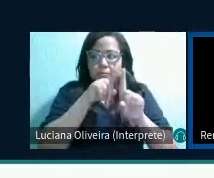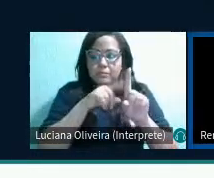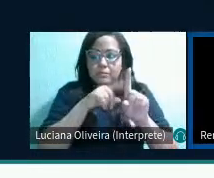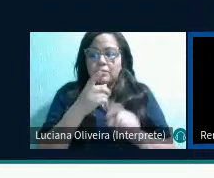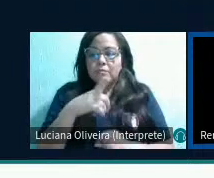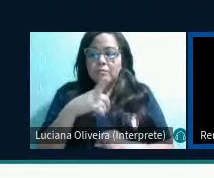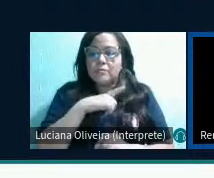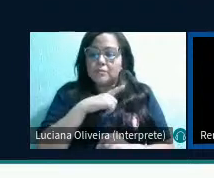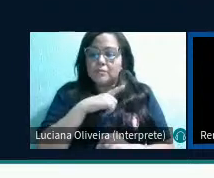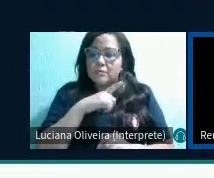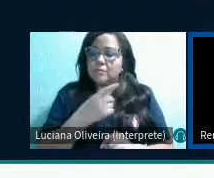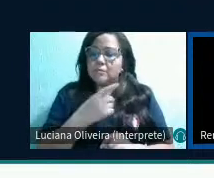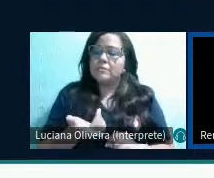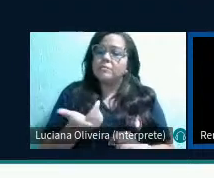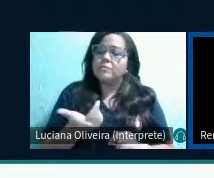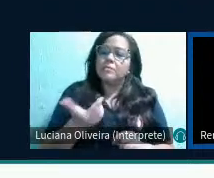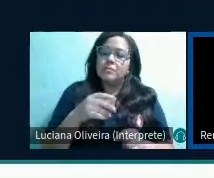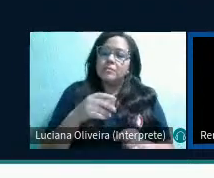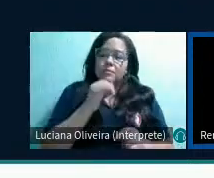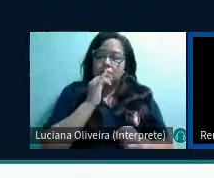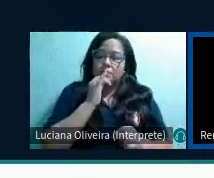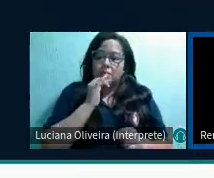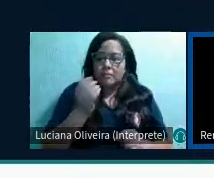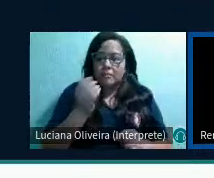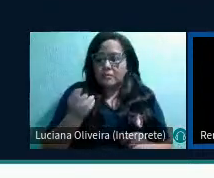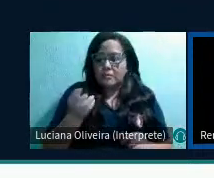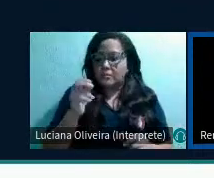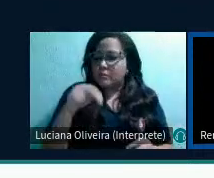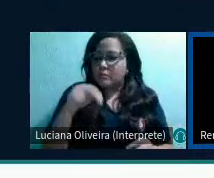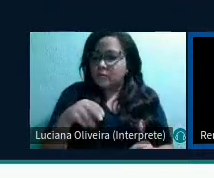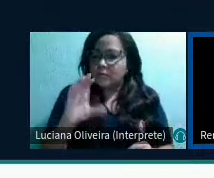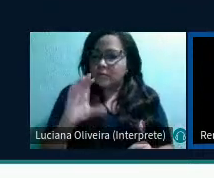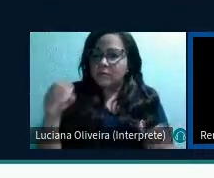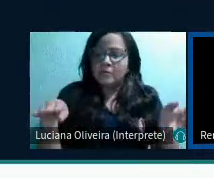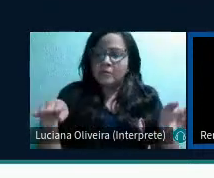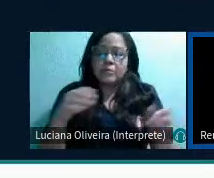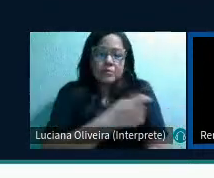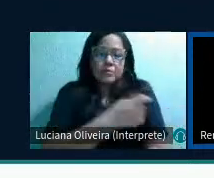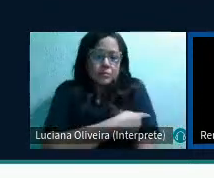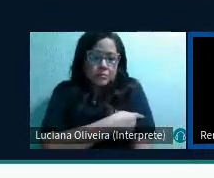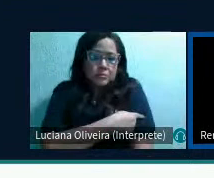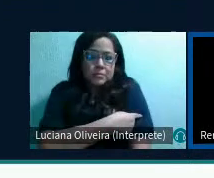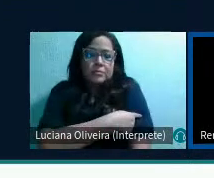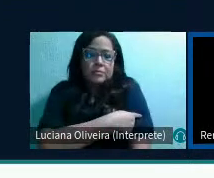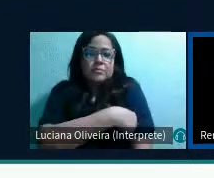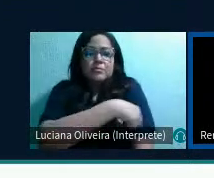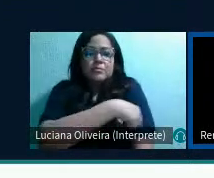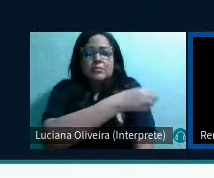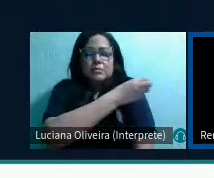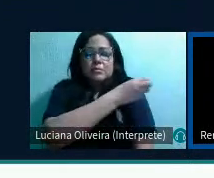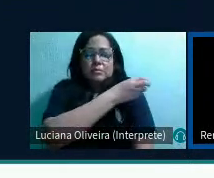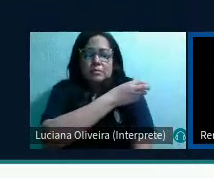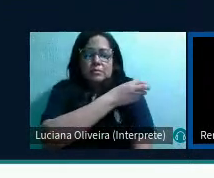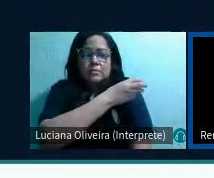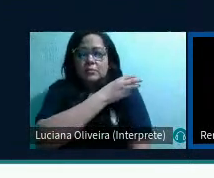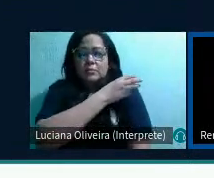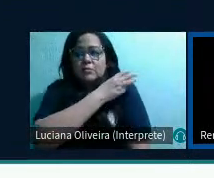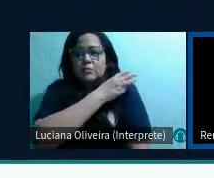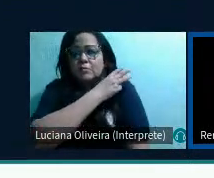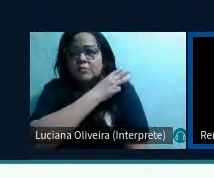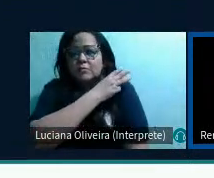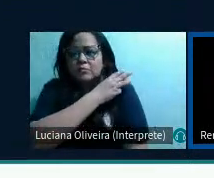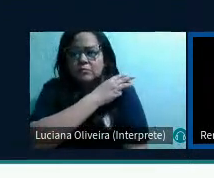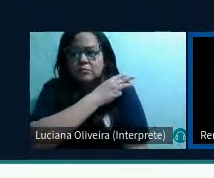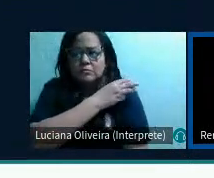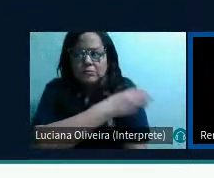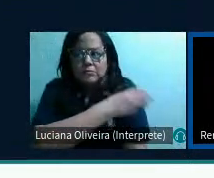mesmo, serão do N0, que é do 1º ao 3º ano do ensino fundamental, o N1, que é do 1º ao 8º, e o N3, que é o que